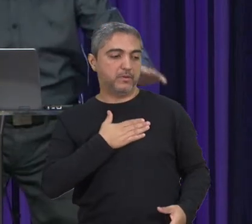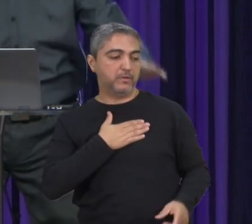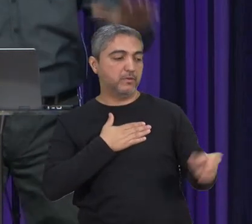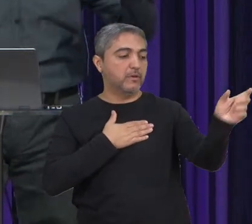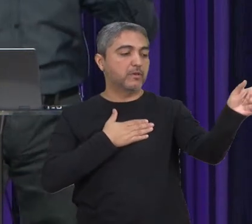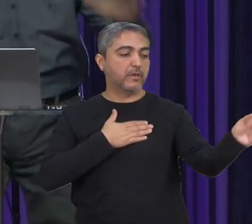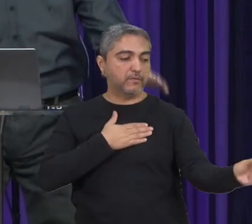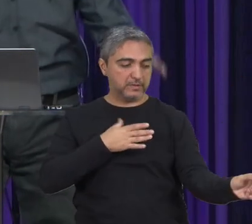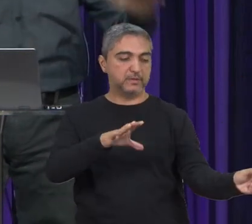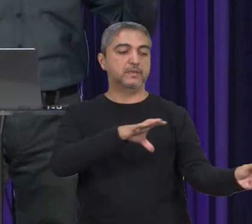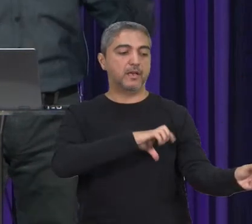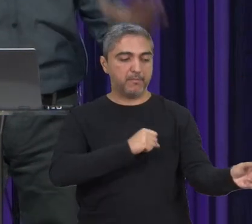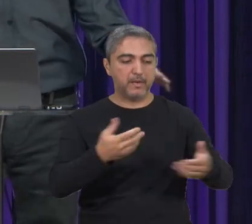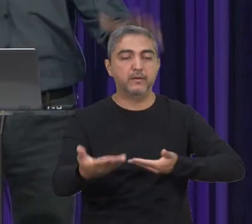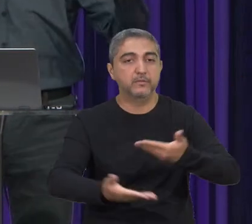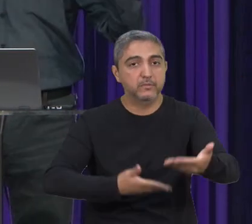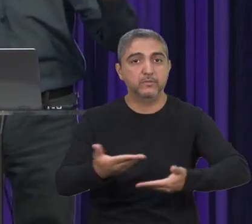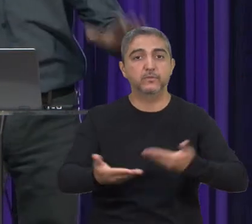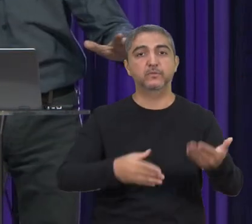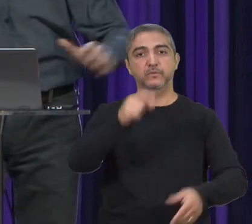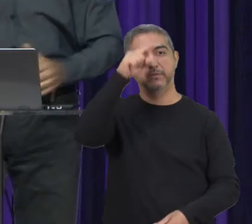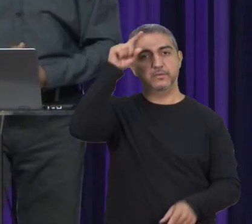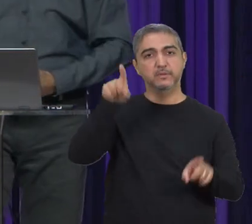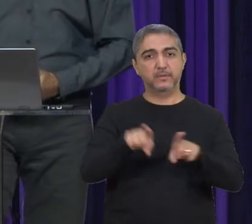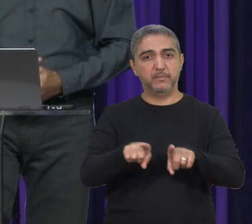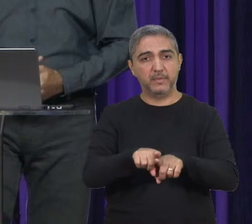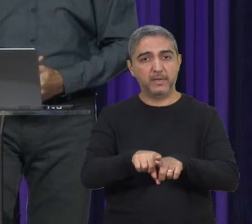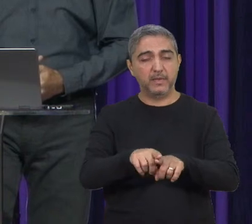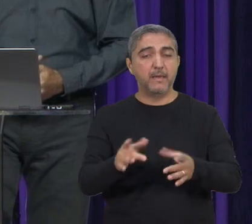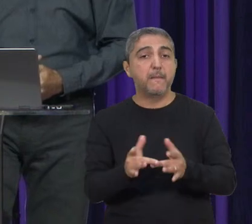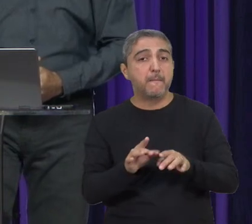não podem fazer coisa alguma.